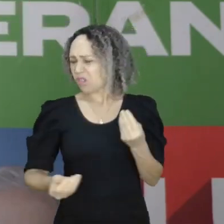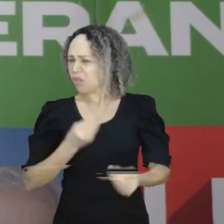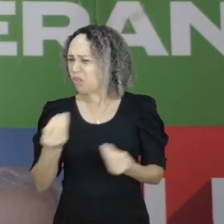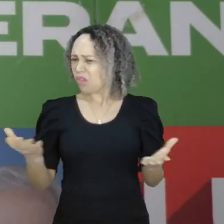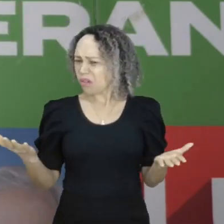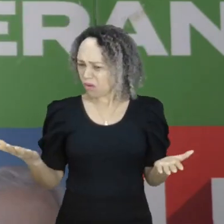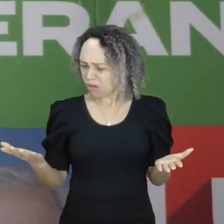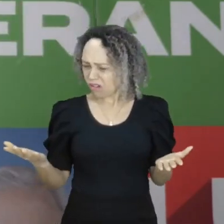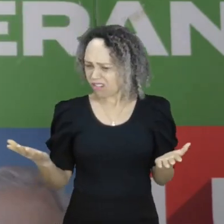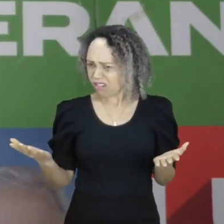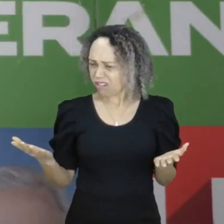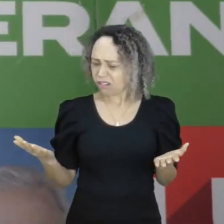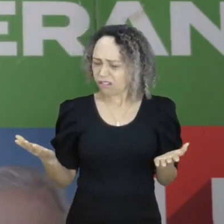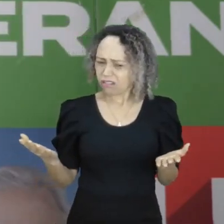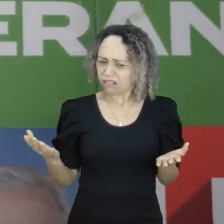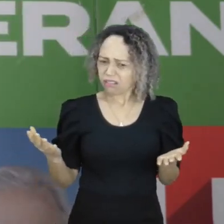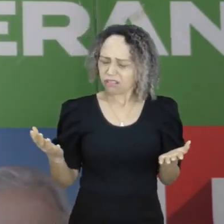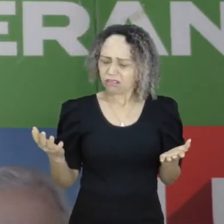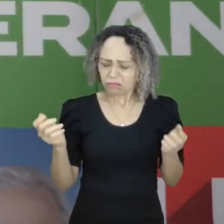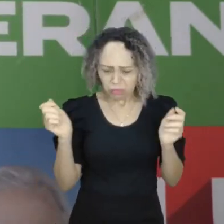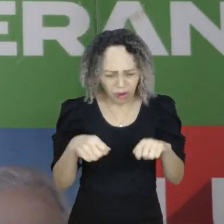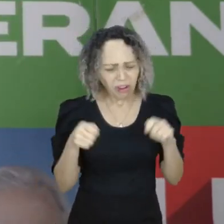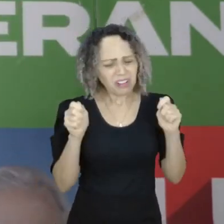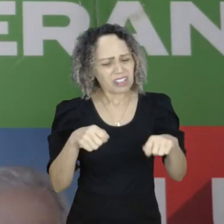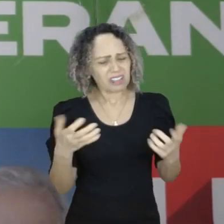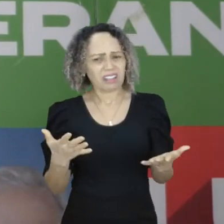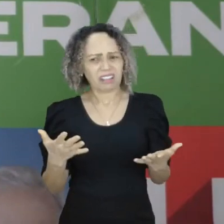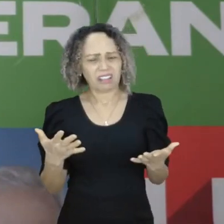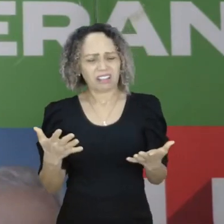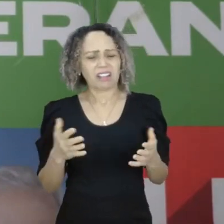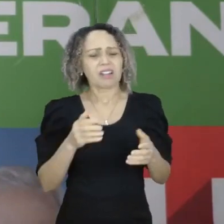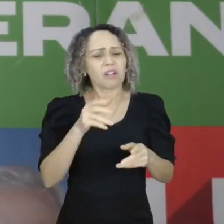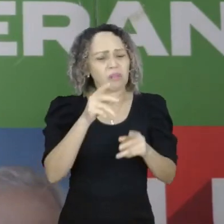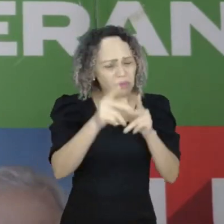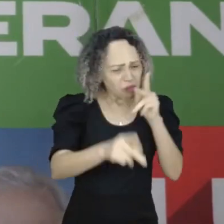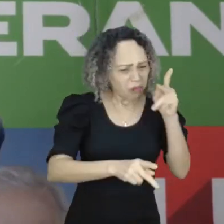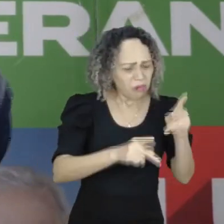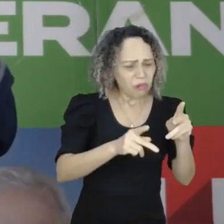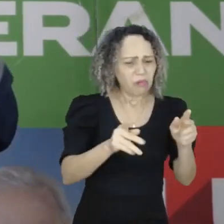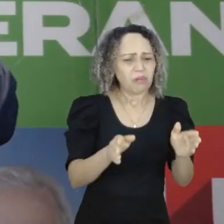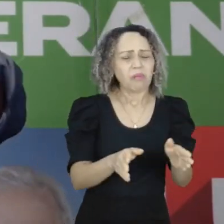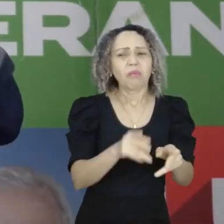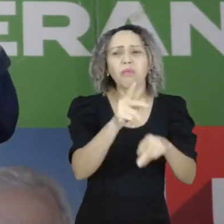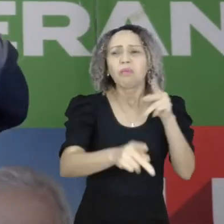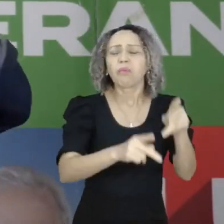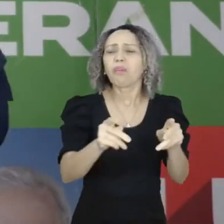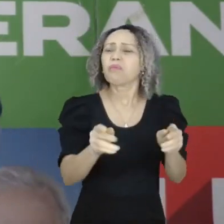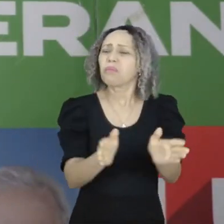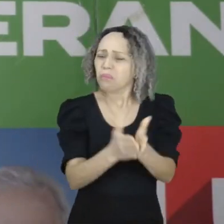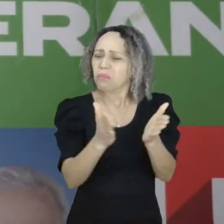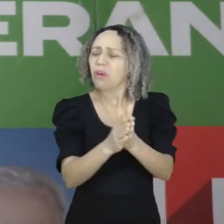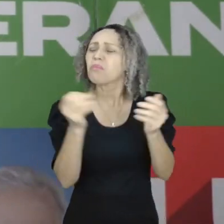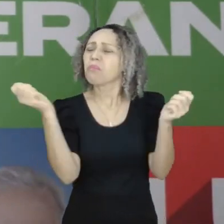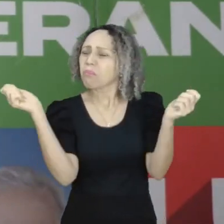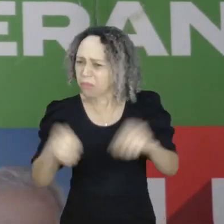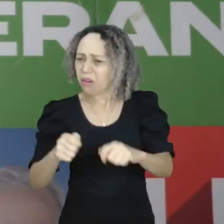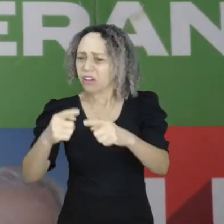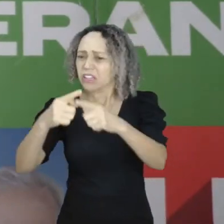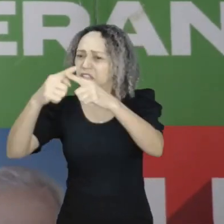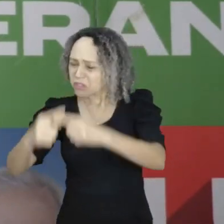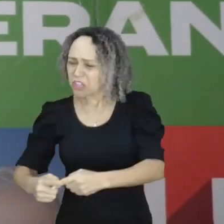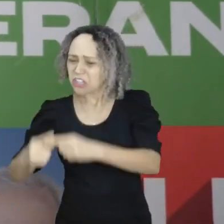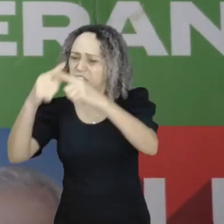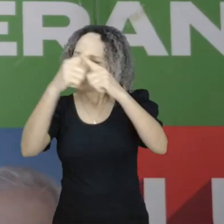nasceu. Os têm direito de disputar uma mesma vaga na universidade. E nós precisamos fazer cada vez mais